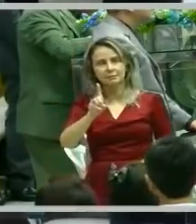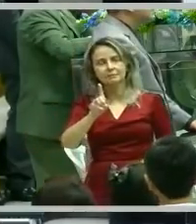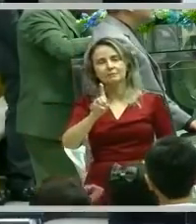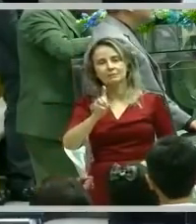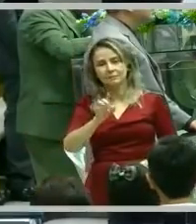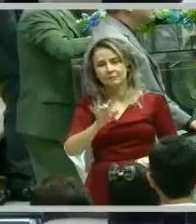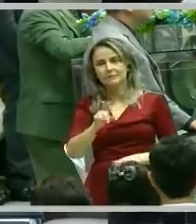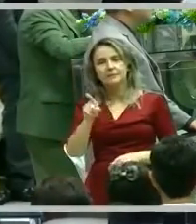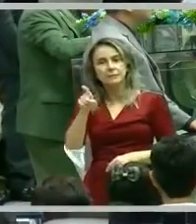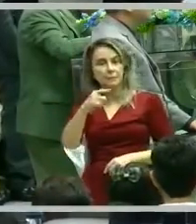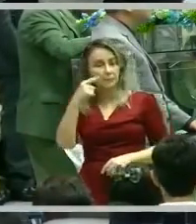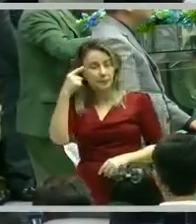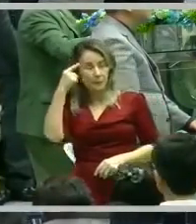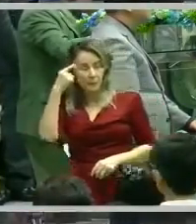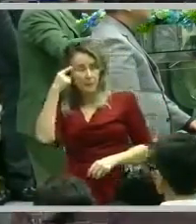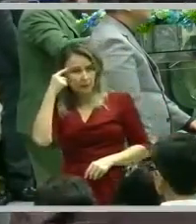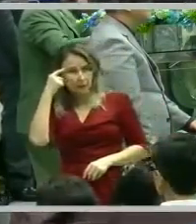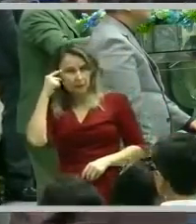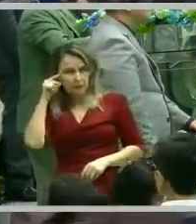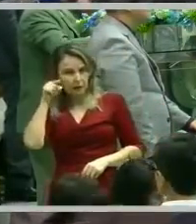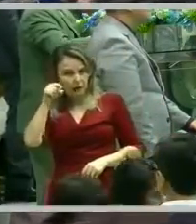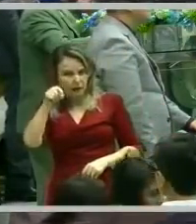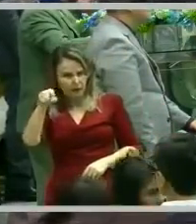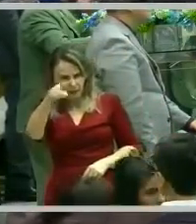E vocês estão pensando que aí também tem Eliabe, não?